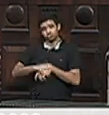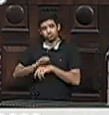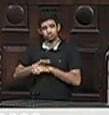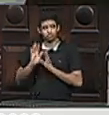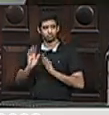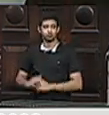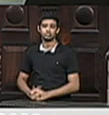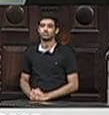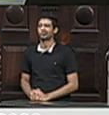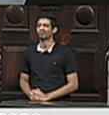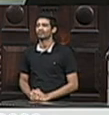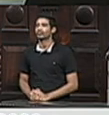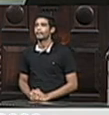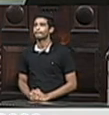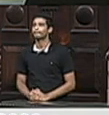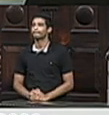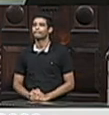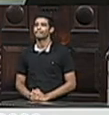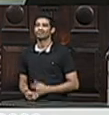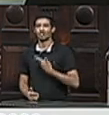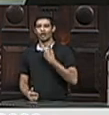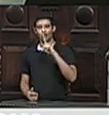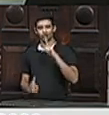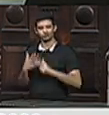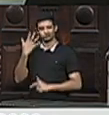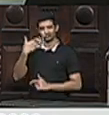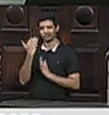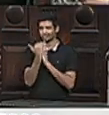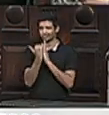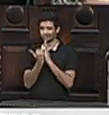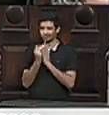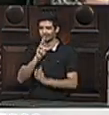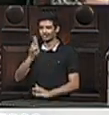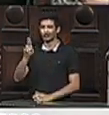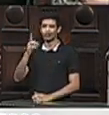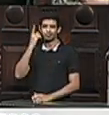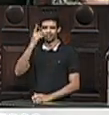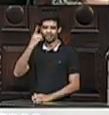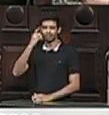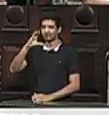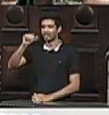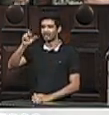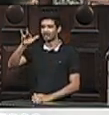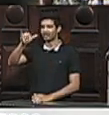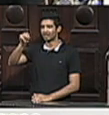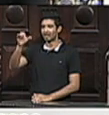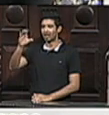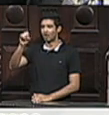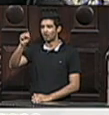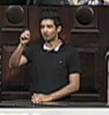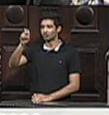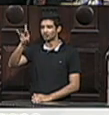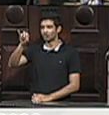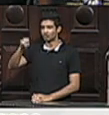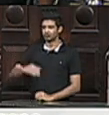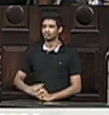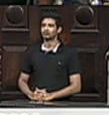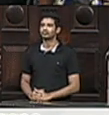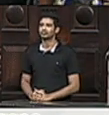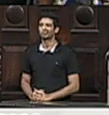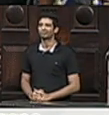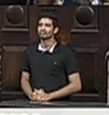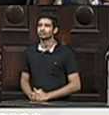o governador a definir as entidades que representam nem os trabalhadores, nem os empresários, e, no mínimo, essa questão a gente tem que